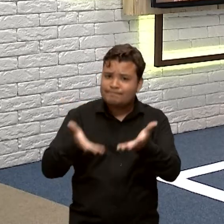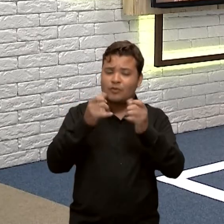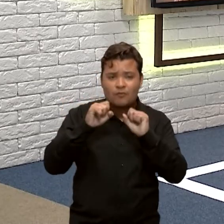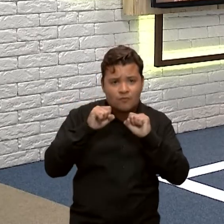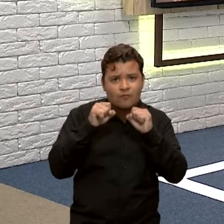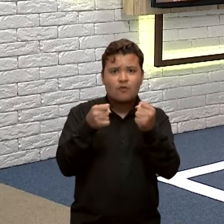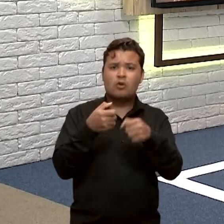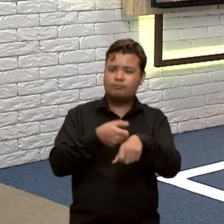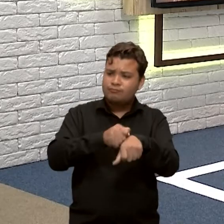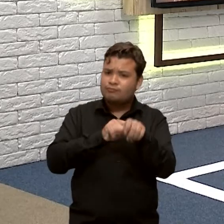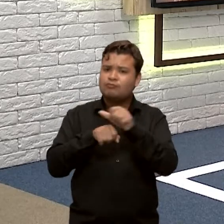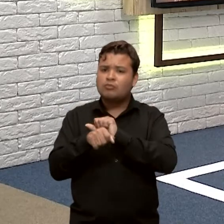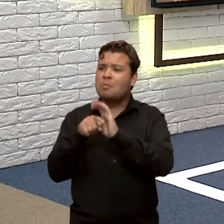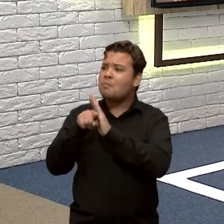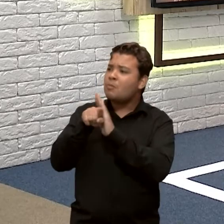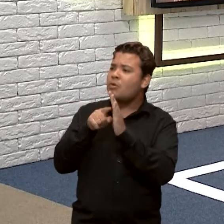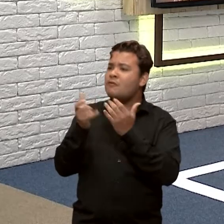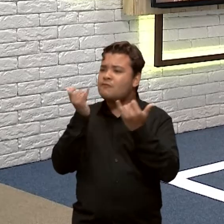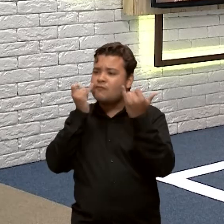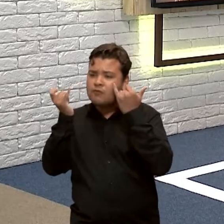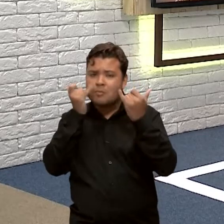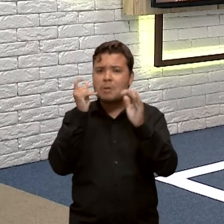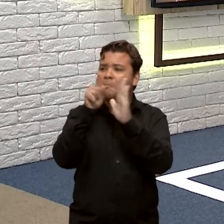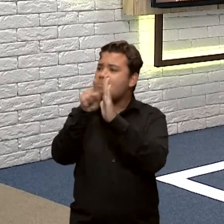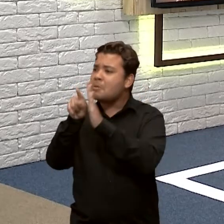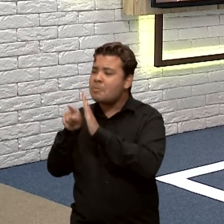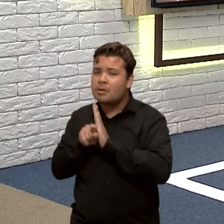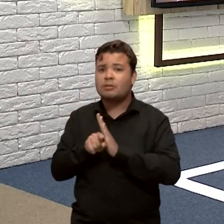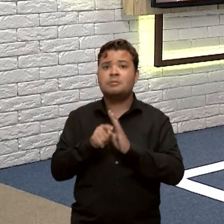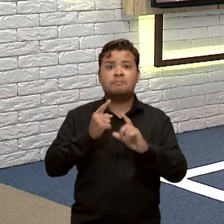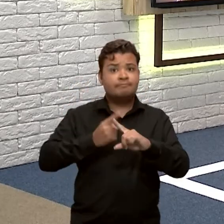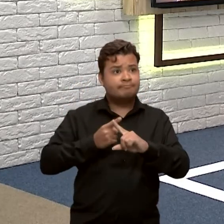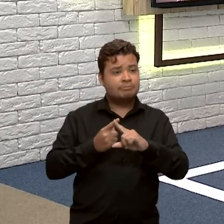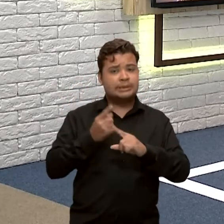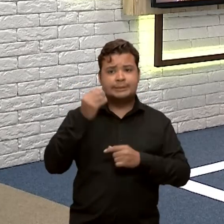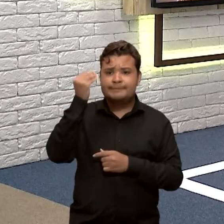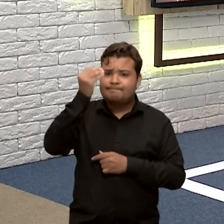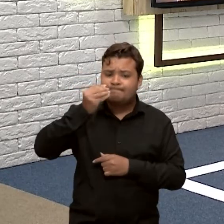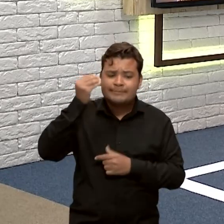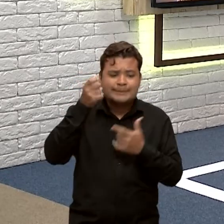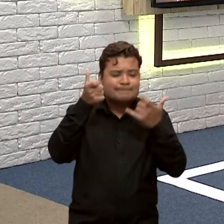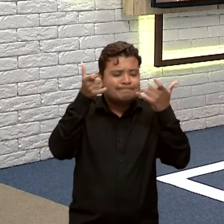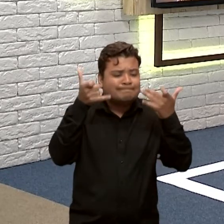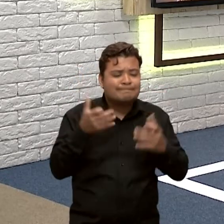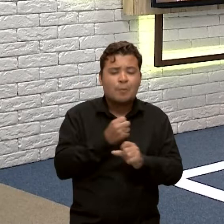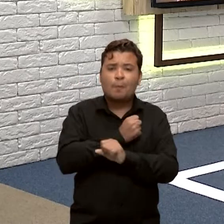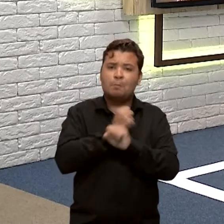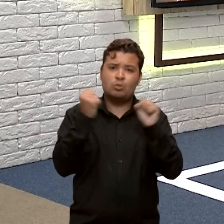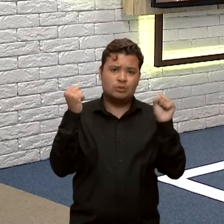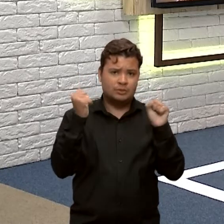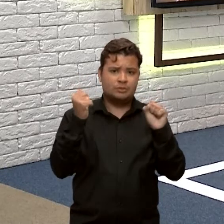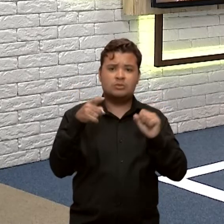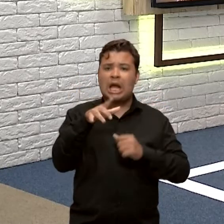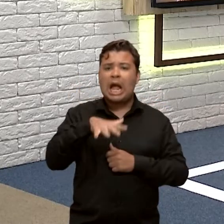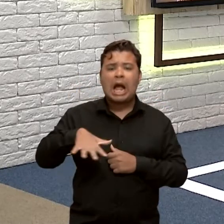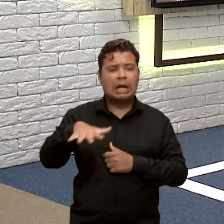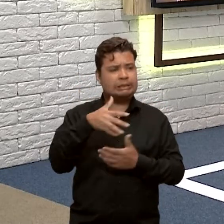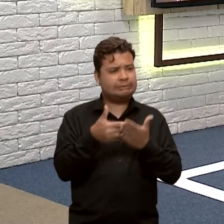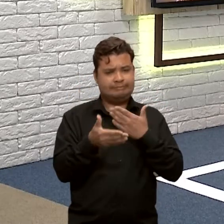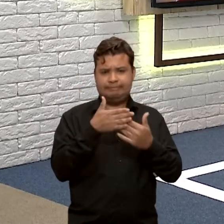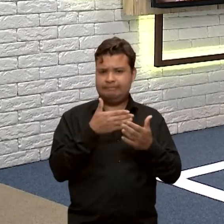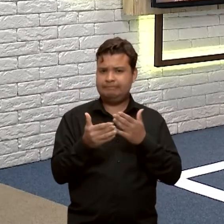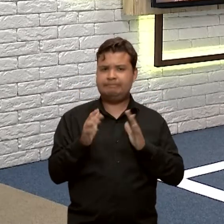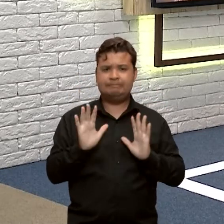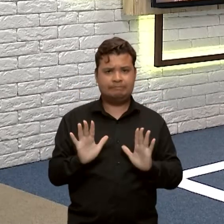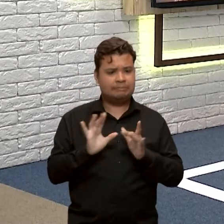vão atrás de informação, que perguntem, porque é uma experiência indescritível, né? Que seja qual for a sua área,